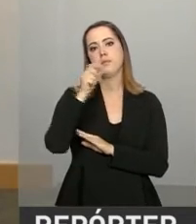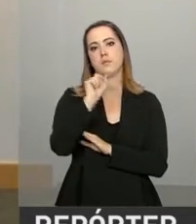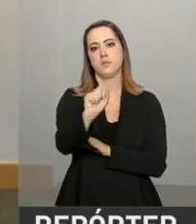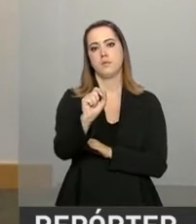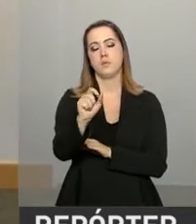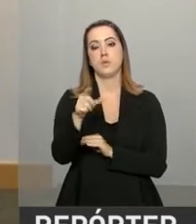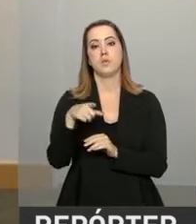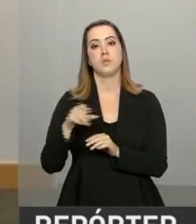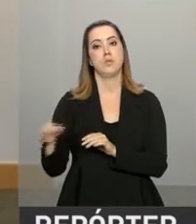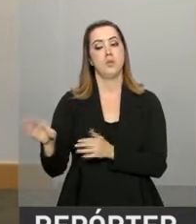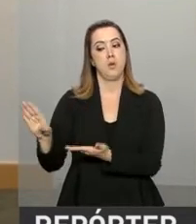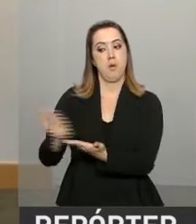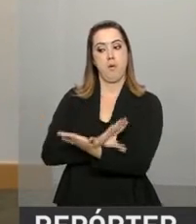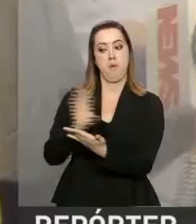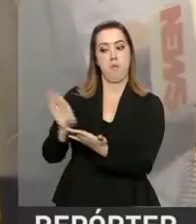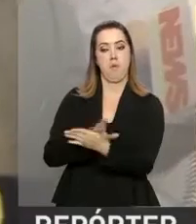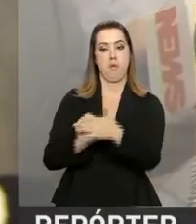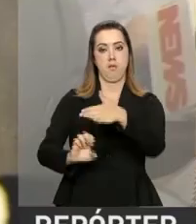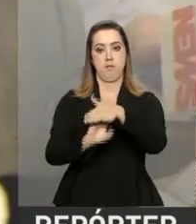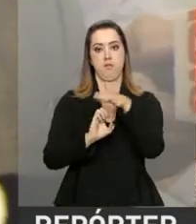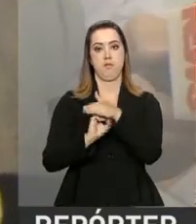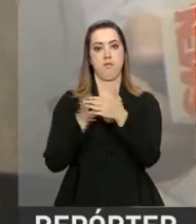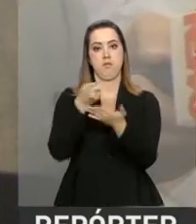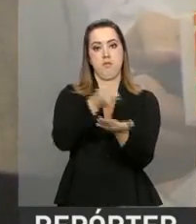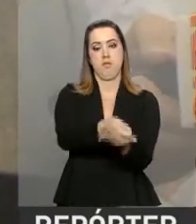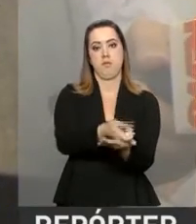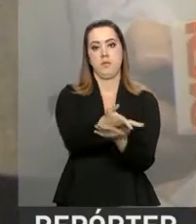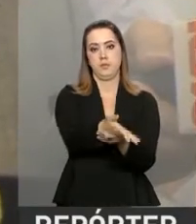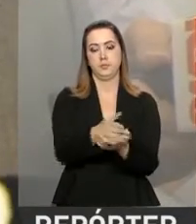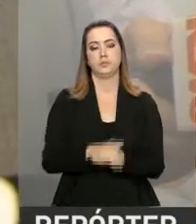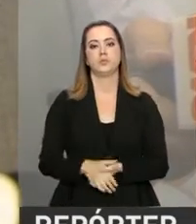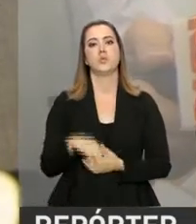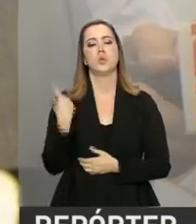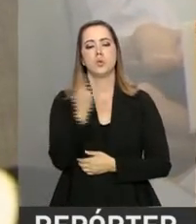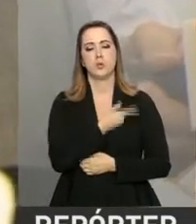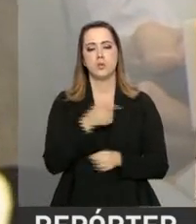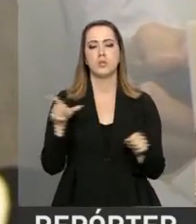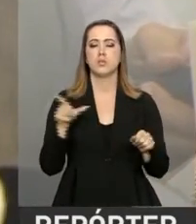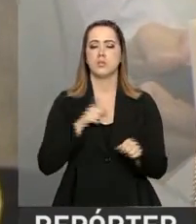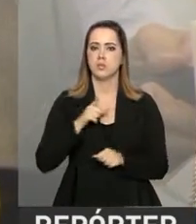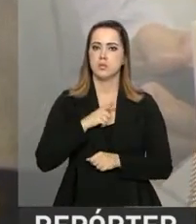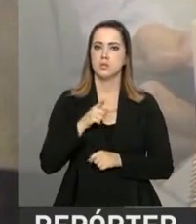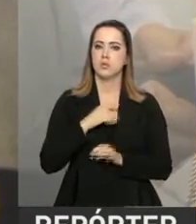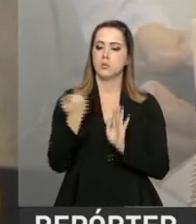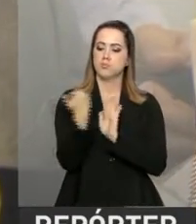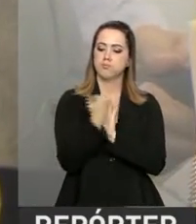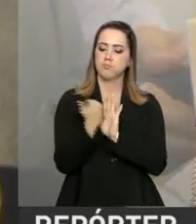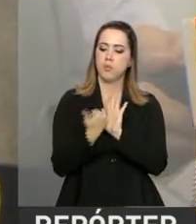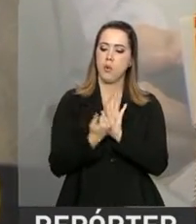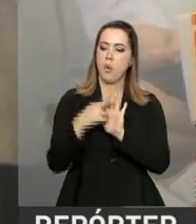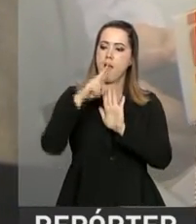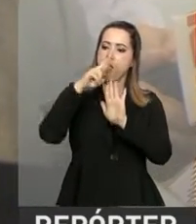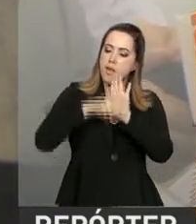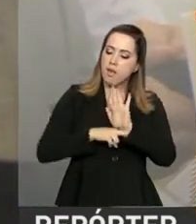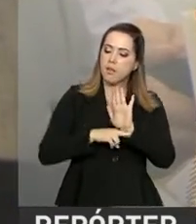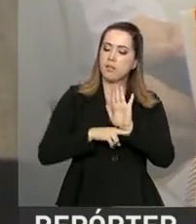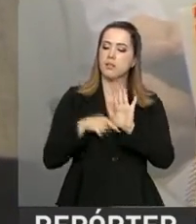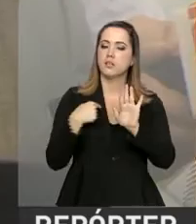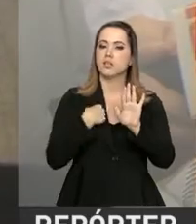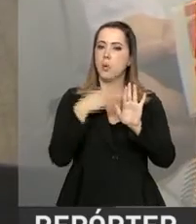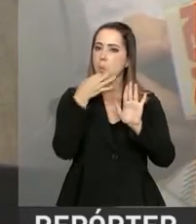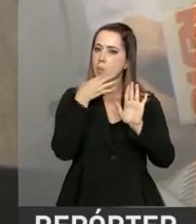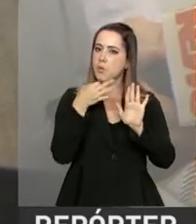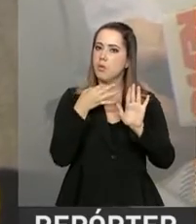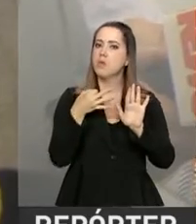para o investimento privado nós temos agora um processo organizado com regras que eu acho que estão assim